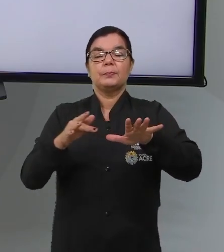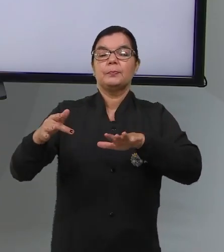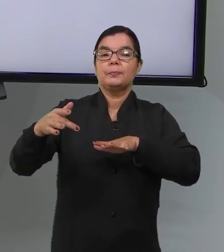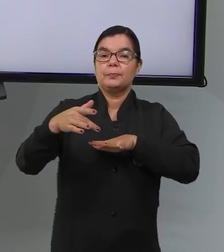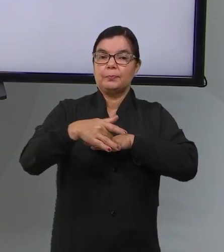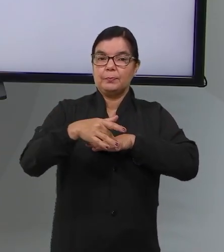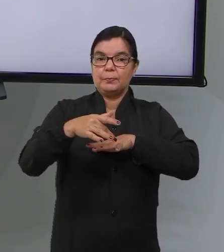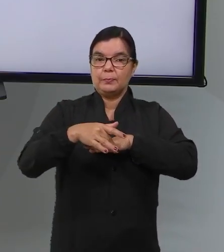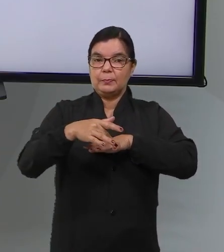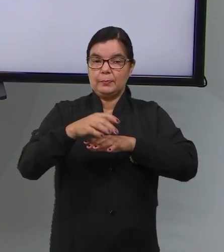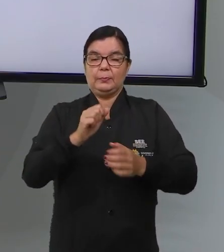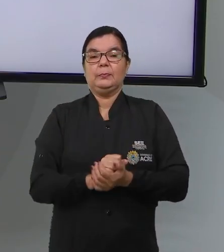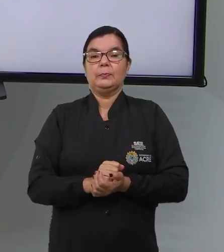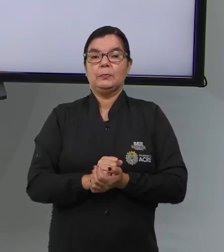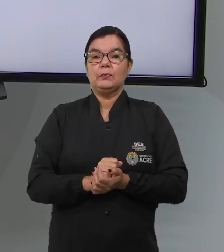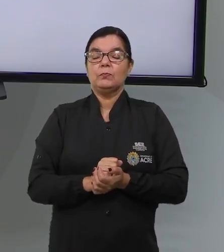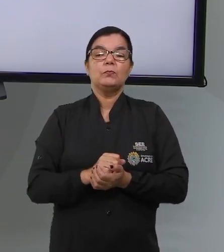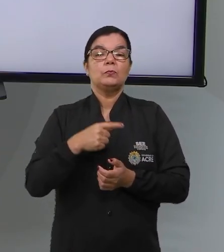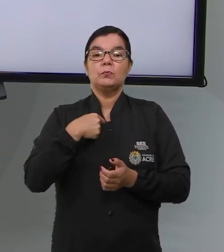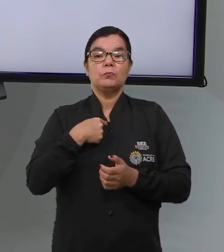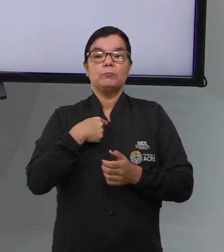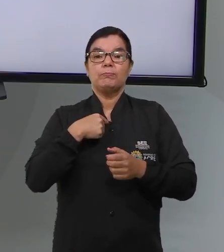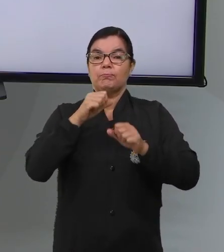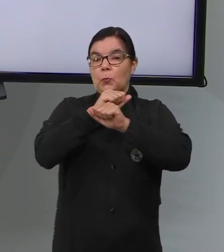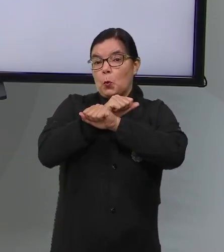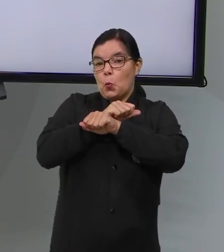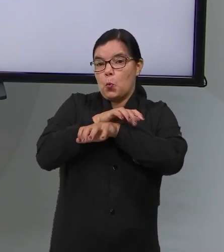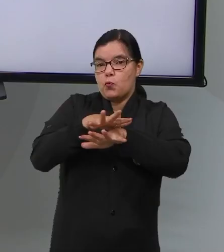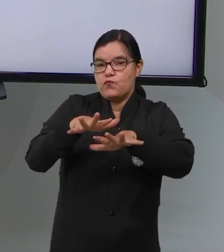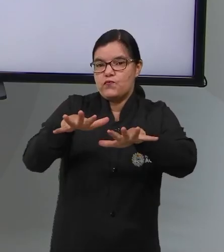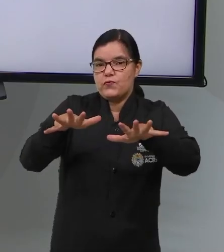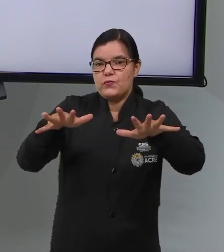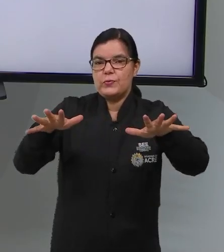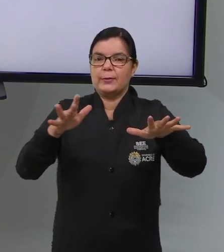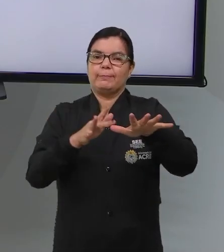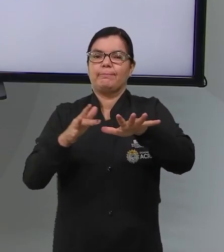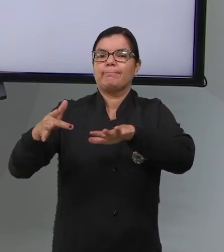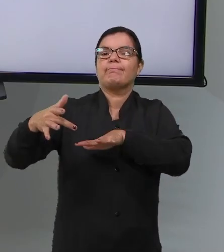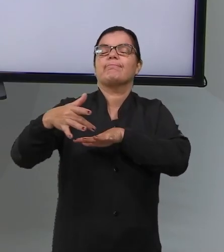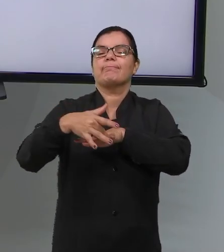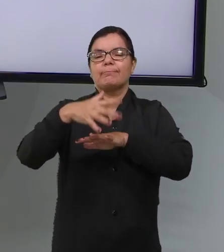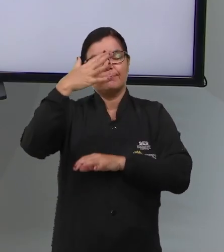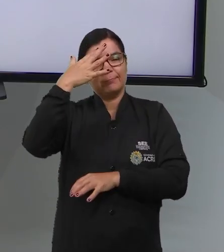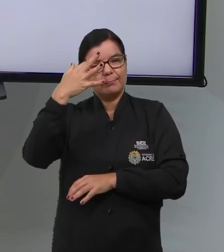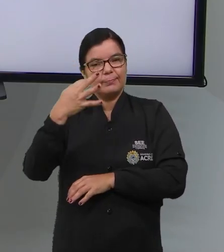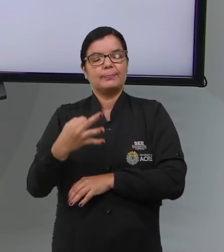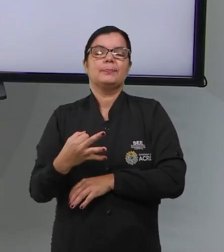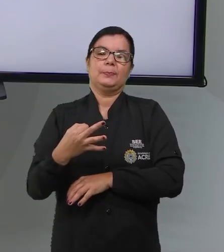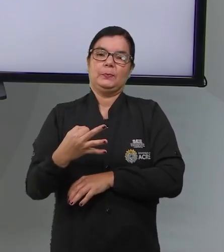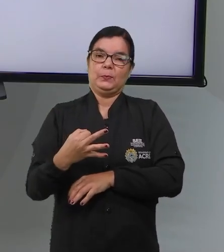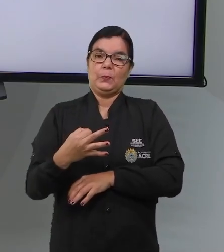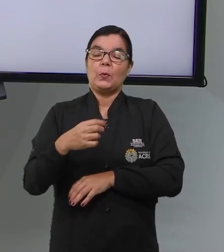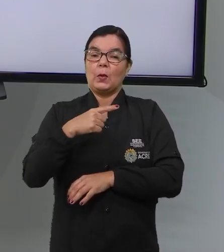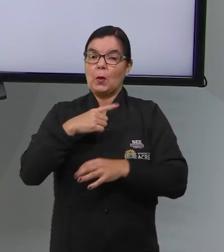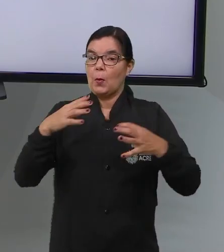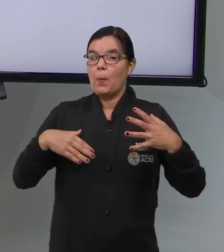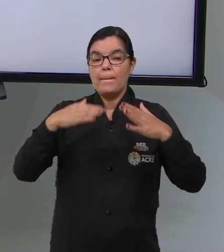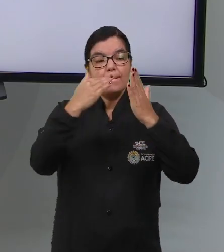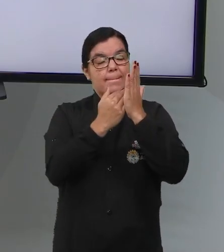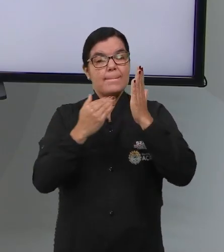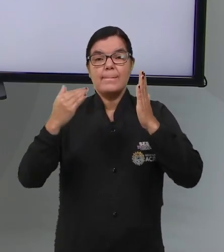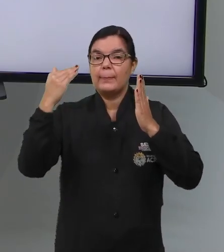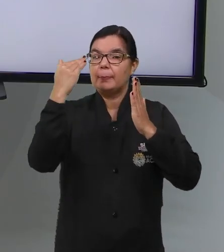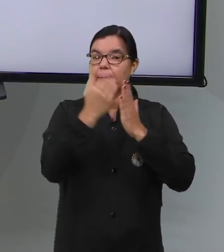sociais. Viralizar. O que é viralizar numa rede social? É justamente atingir o